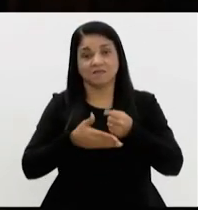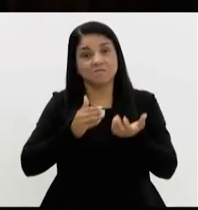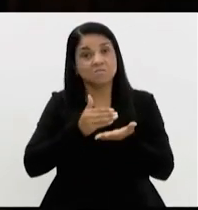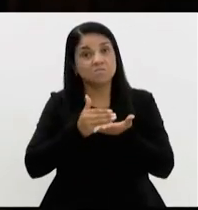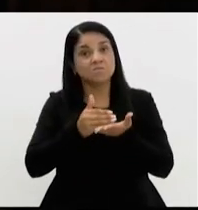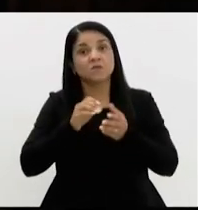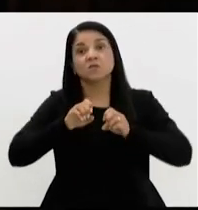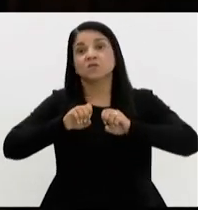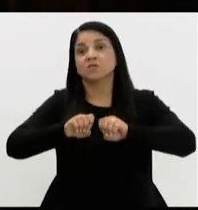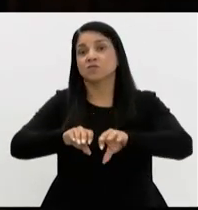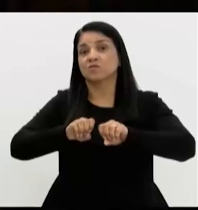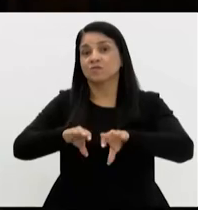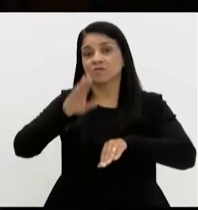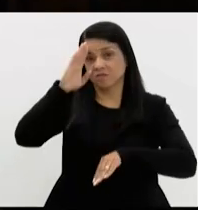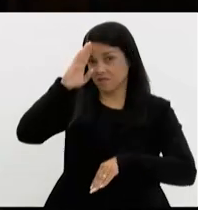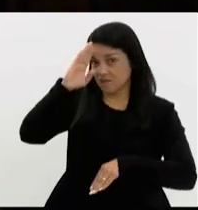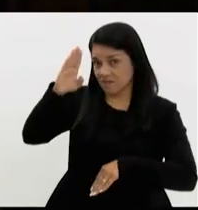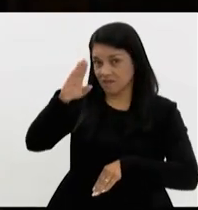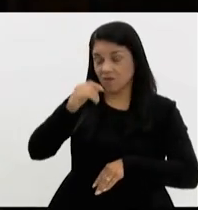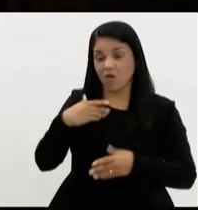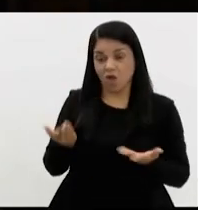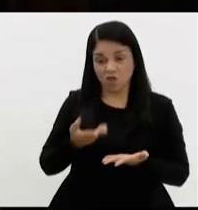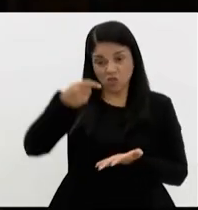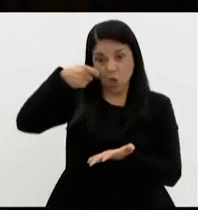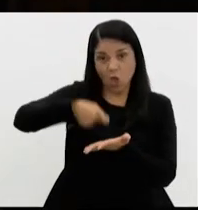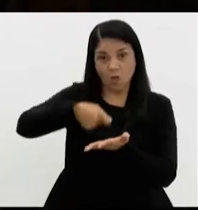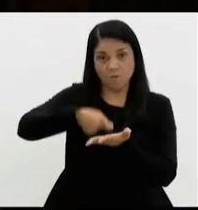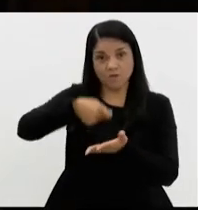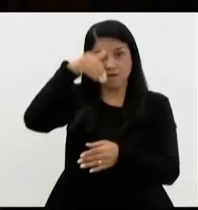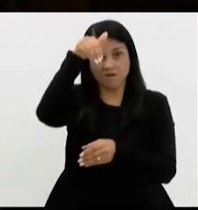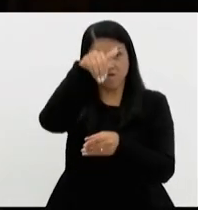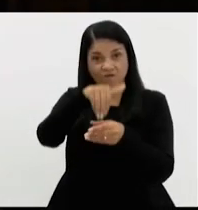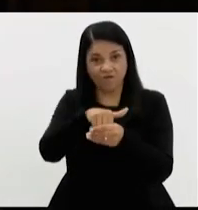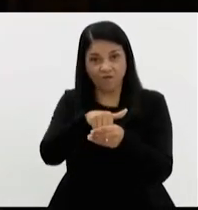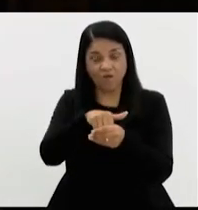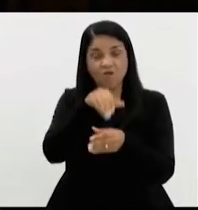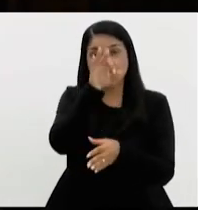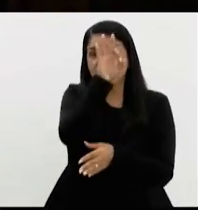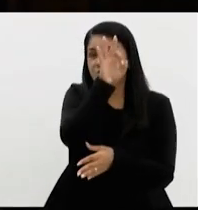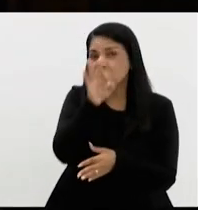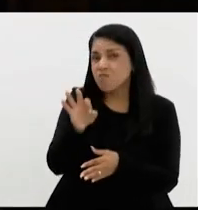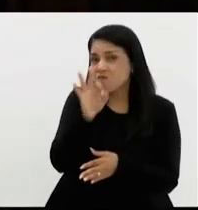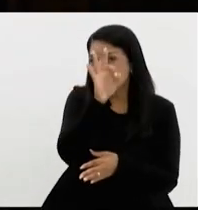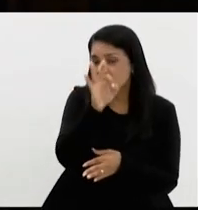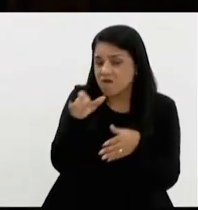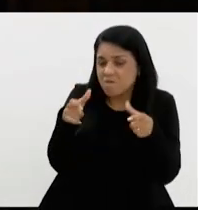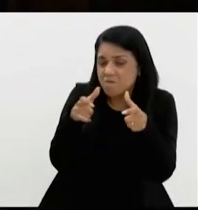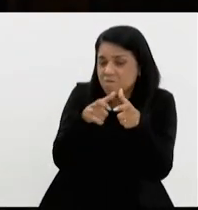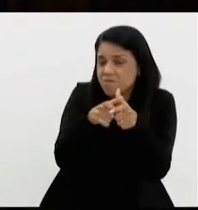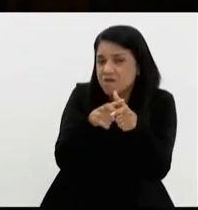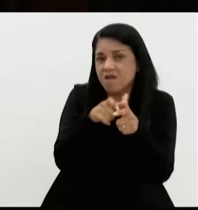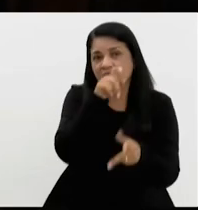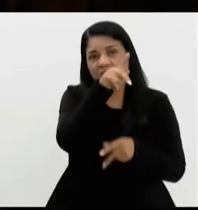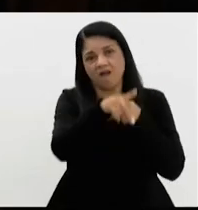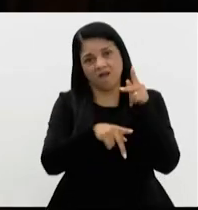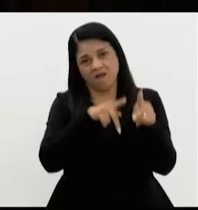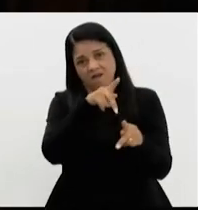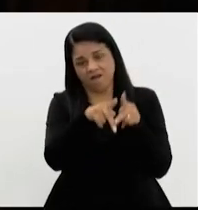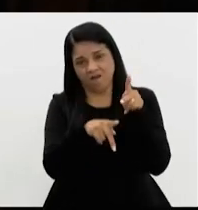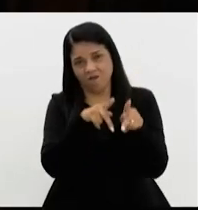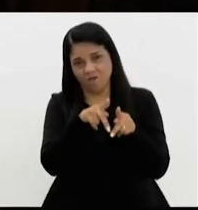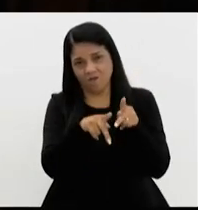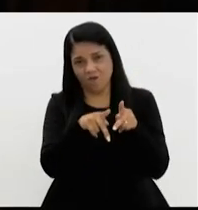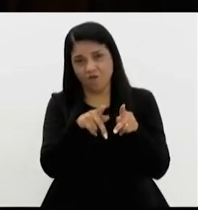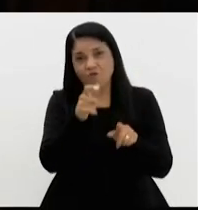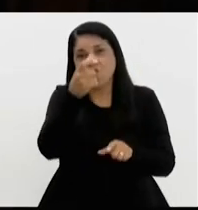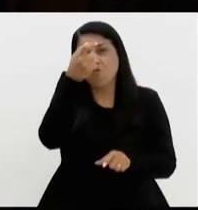hoje o que nós temos é um voto obrigatório em que talvez um percentual muito pequeno da nossa população tem o que a gente chama